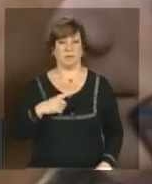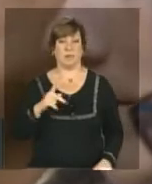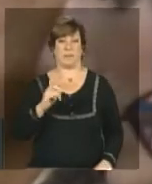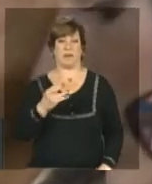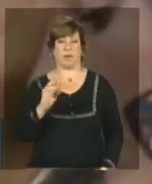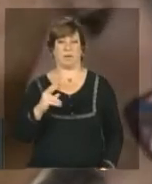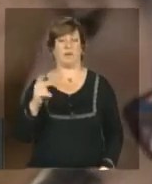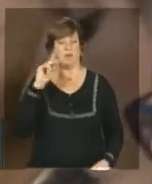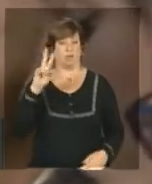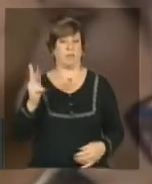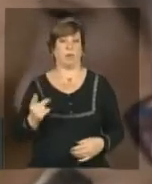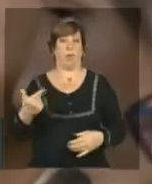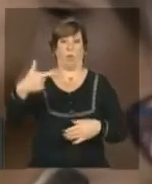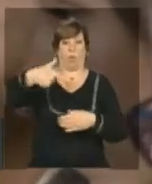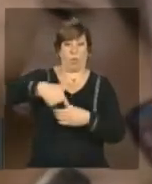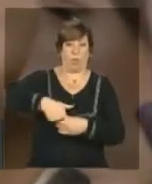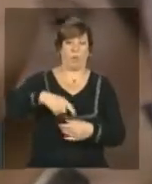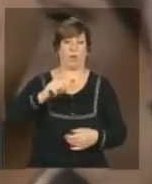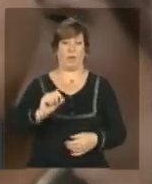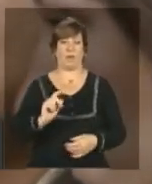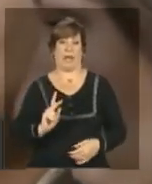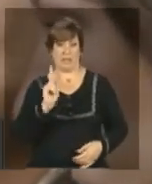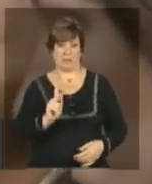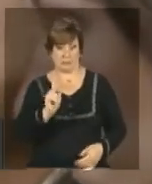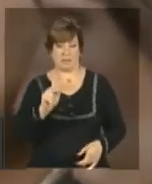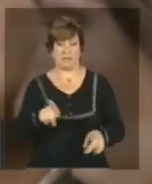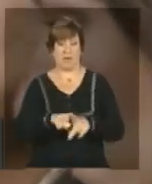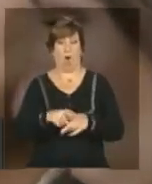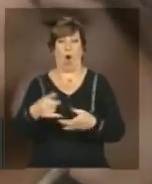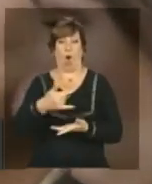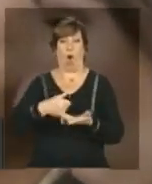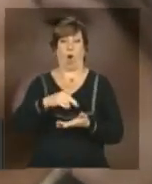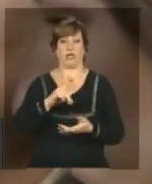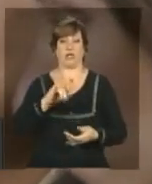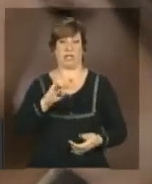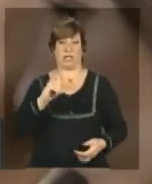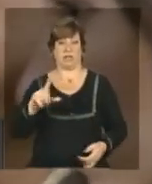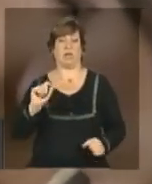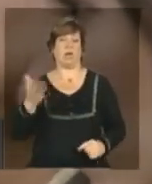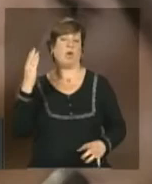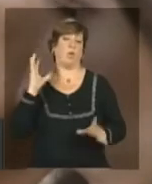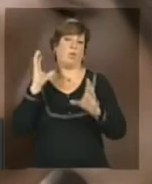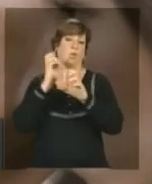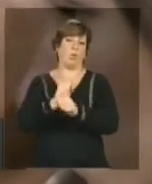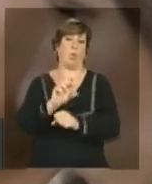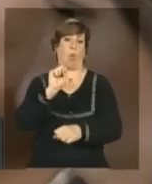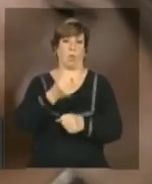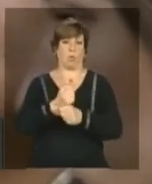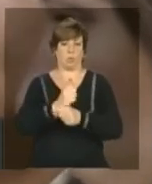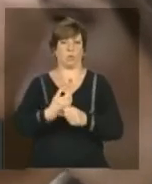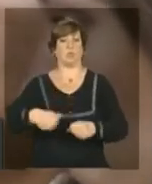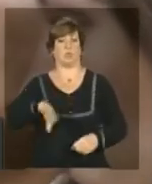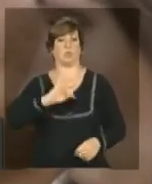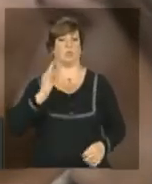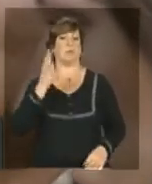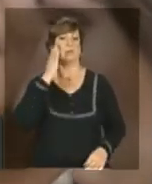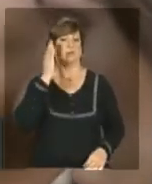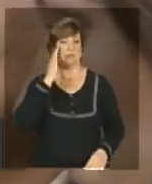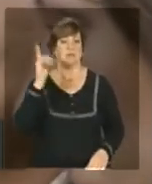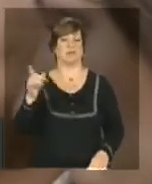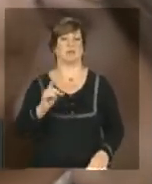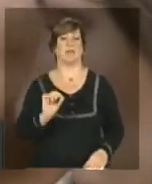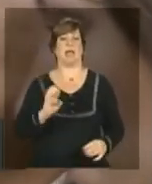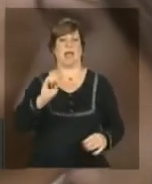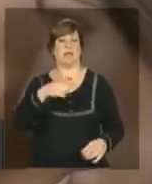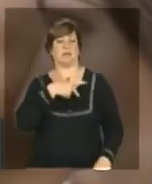da gasolina e do óleo diesel. Ao longo desses últimos 8 anos, nós todos sabemos, e o doutor Gabriel e